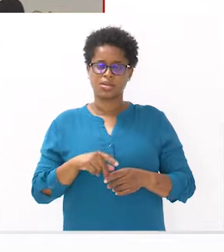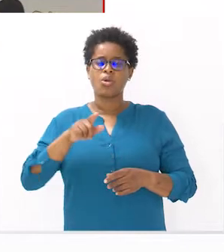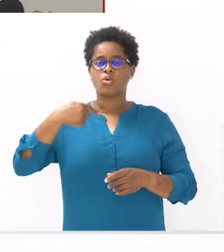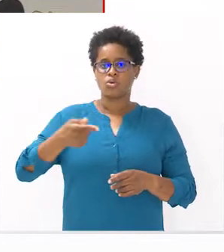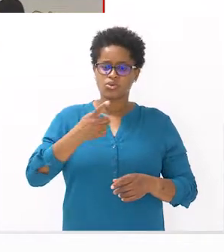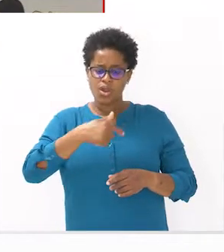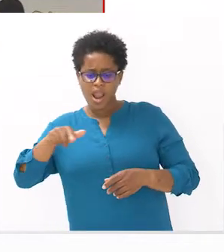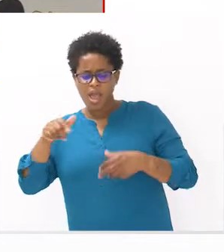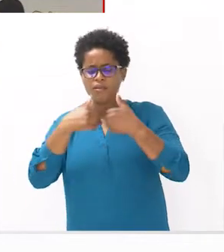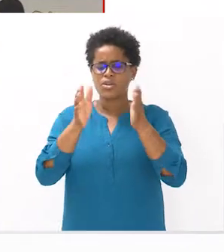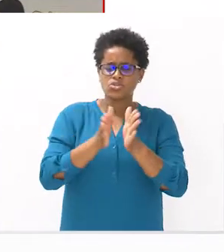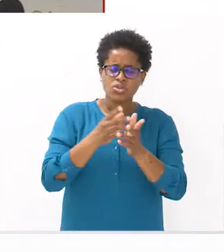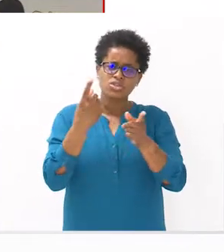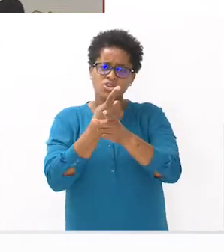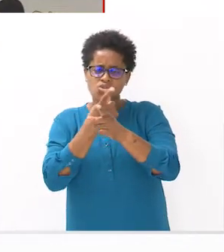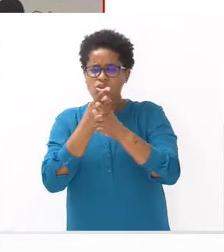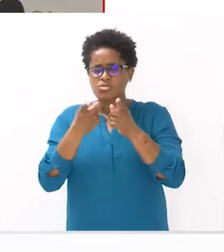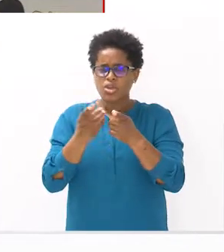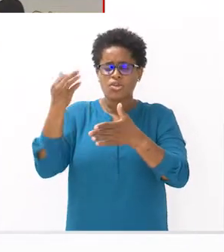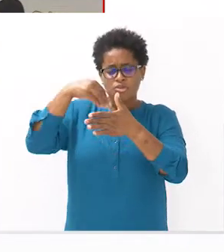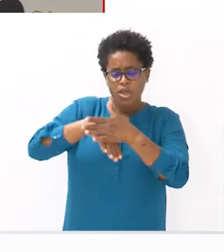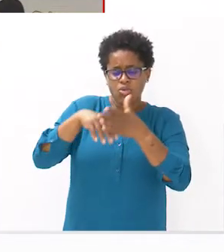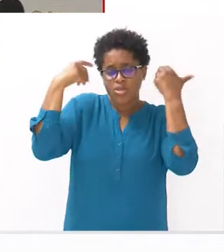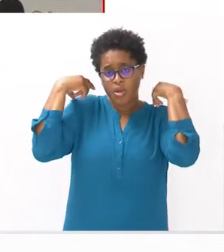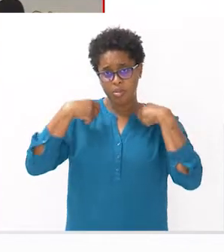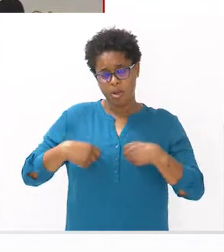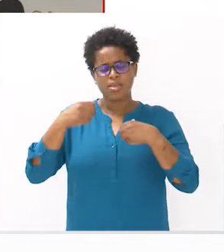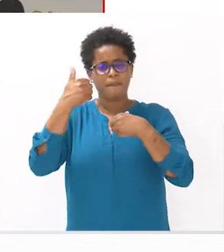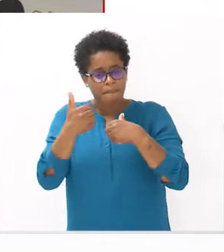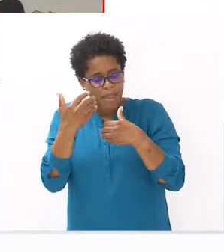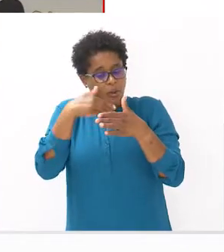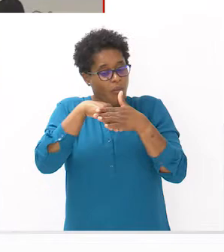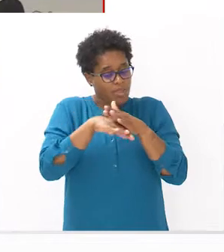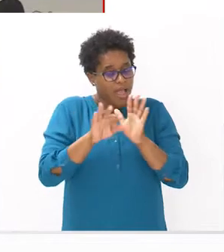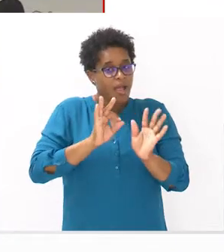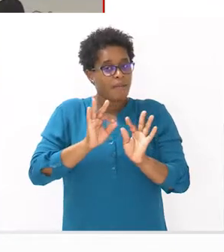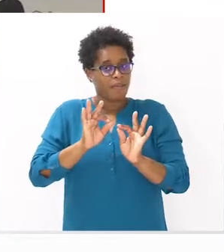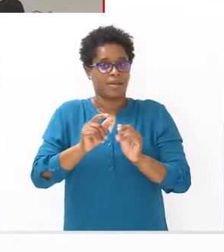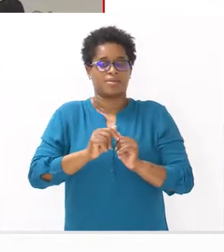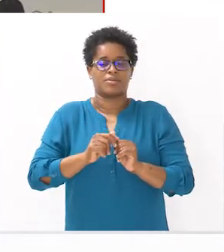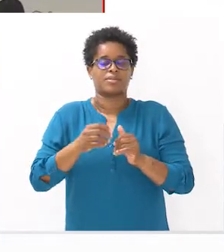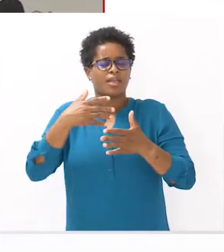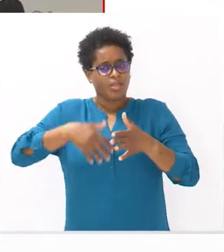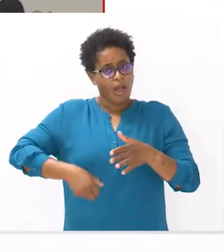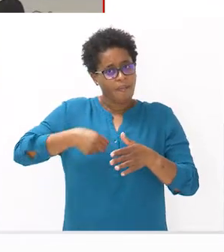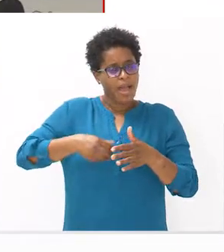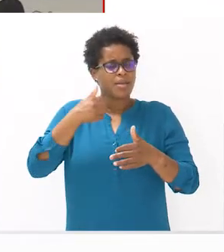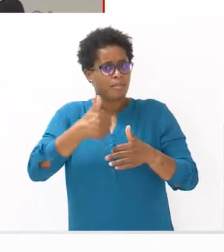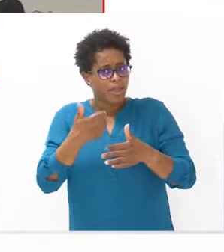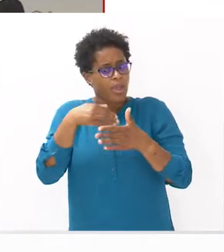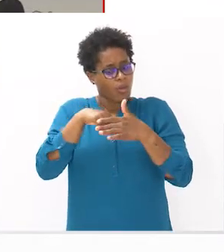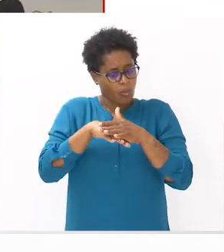leva todas as coisitas na pasta bem arrumada. A pasta bem